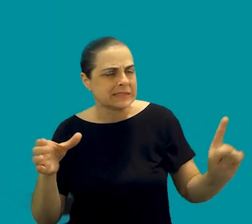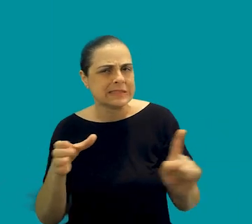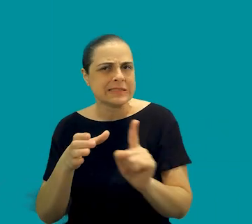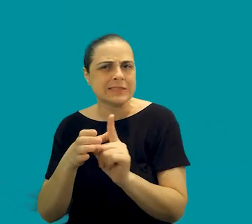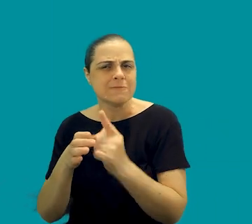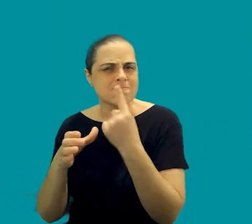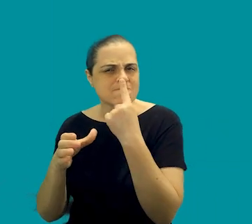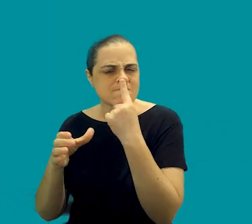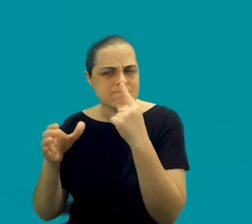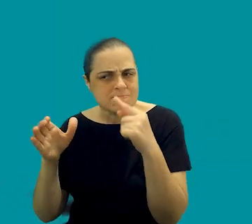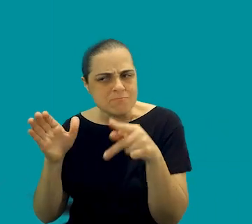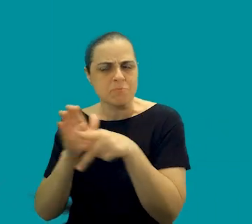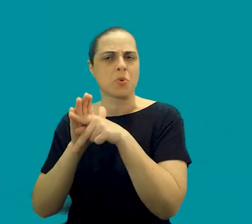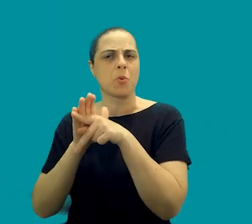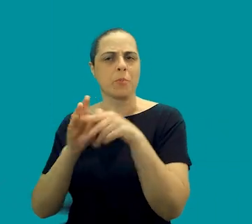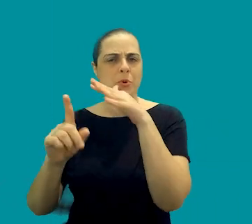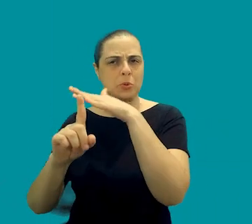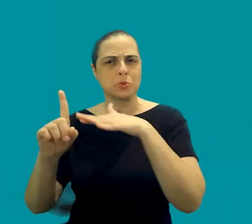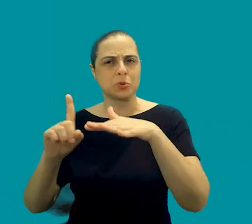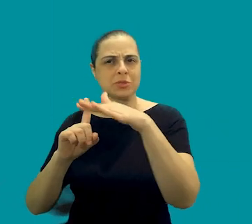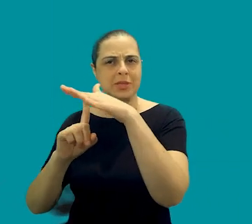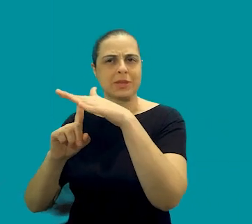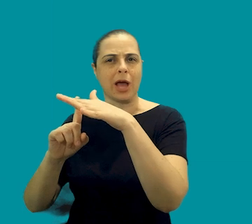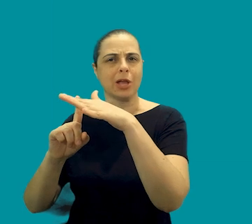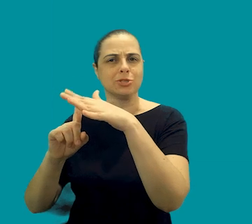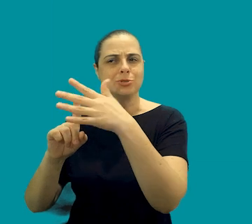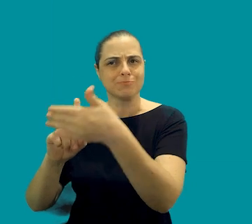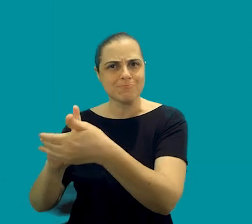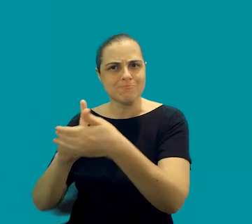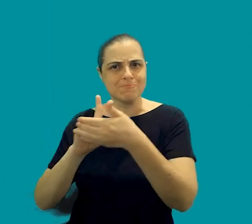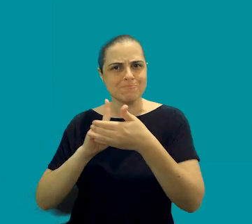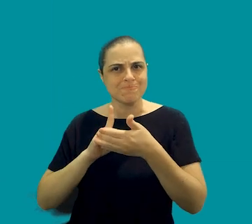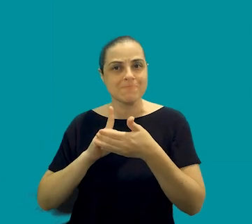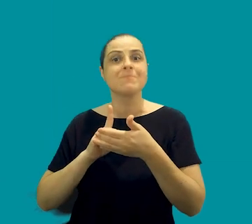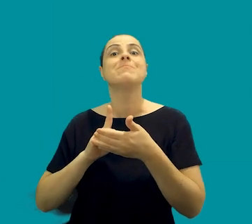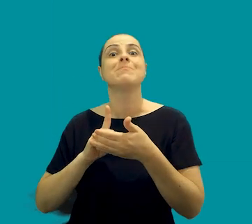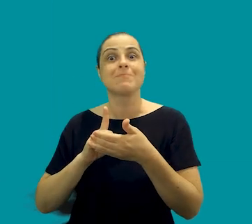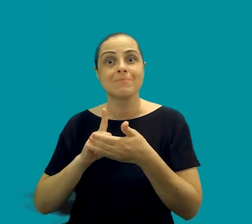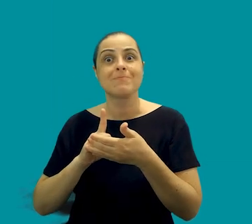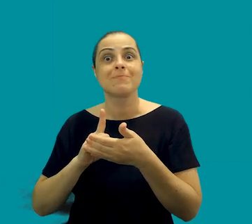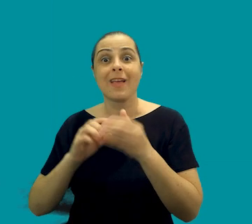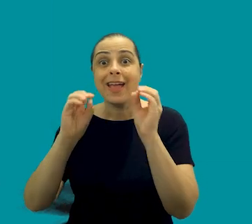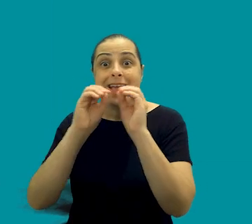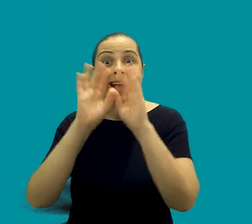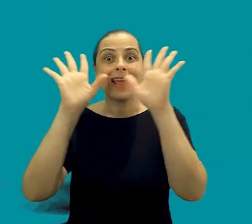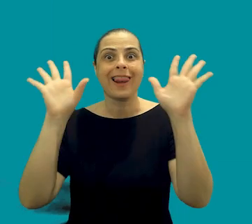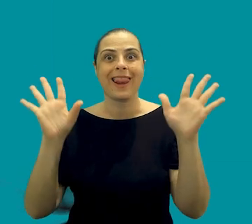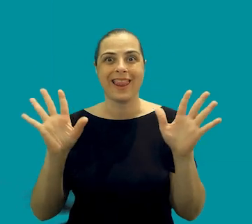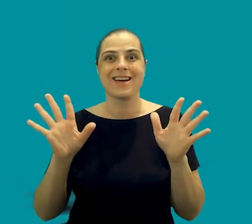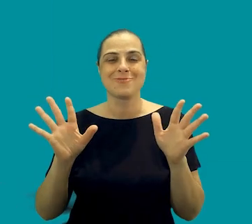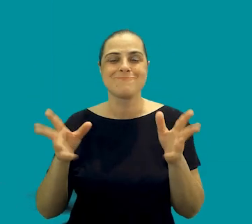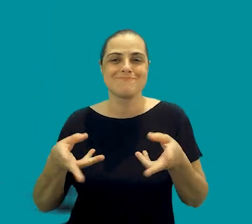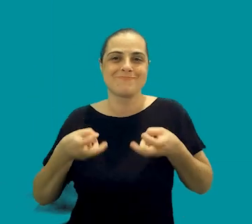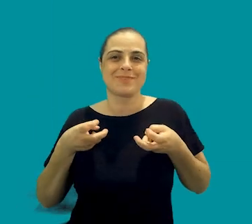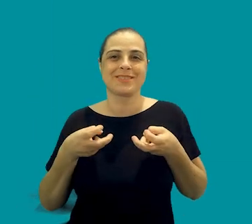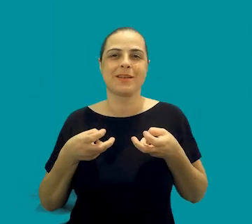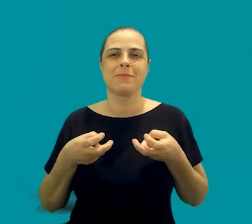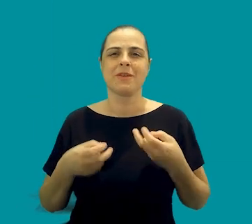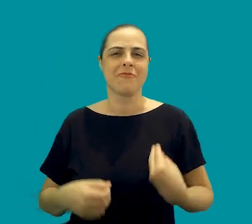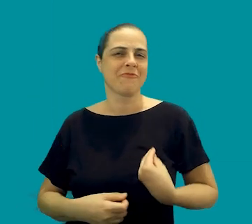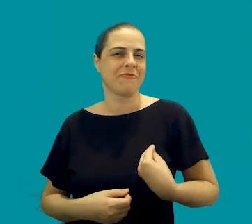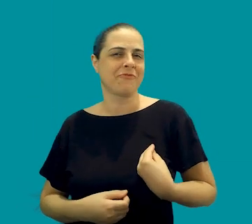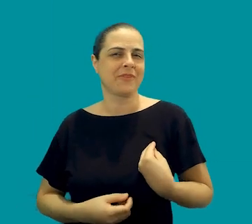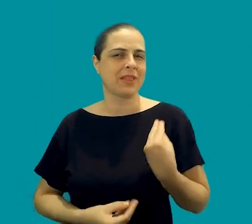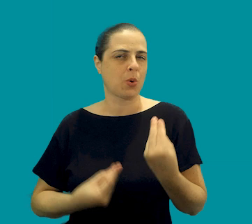pertencimento dele, do lugar dele na sociedade, isso acho que fica muito claro, né, onde ele se encontra, onde é que ele